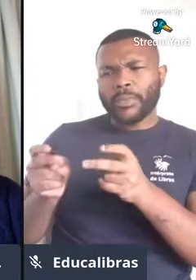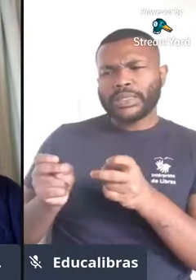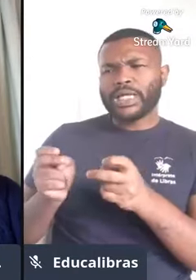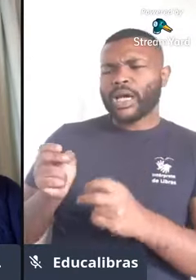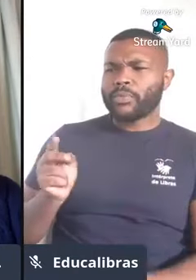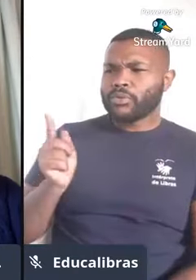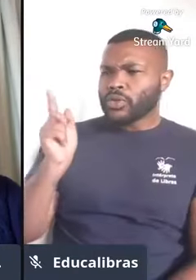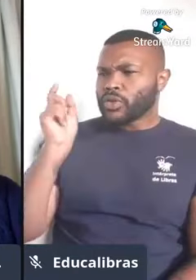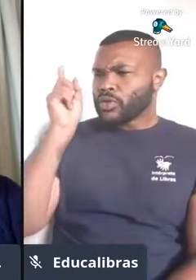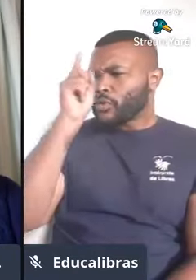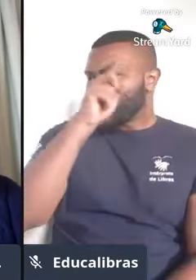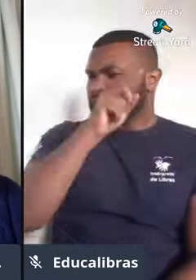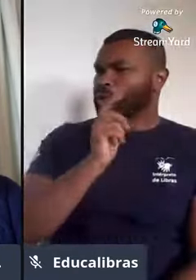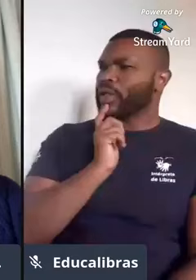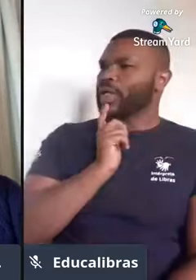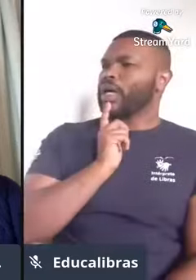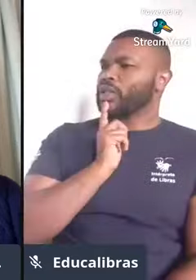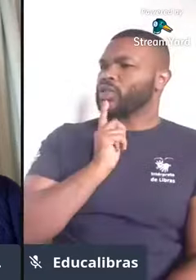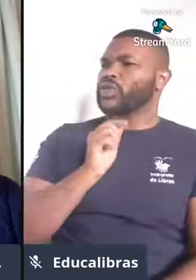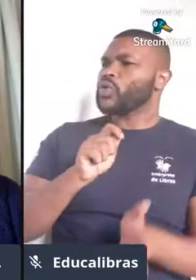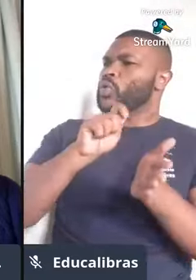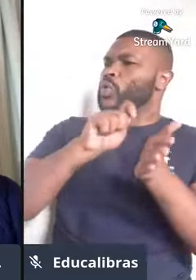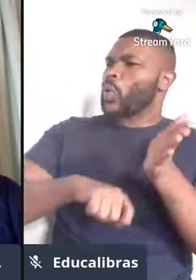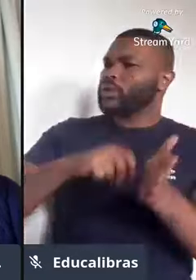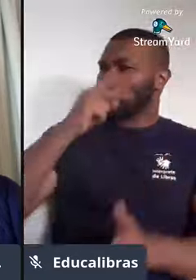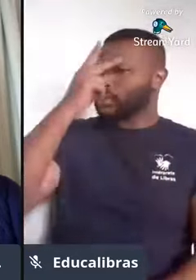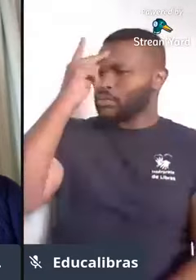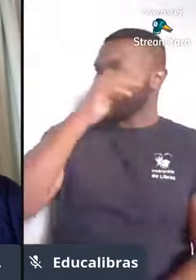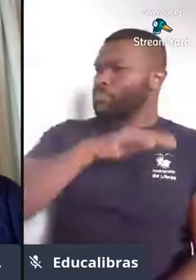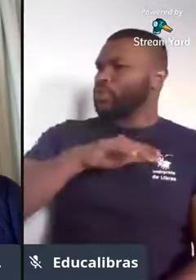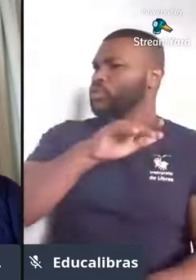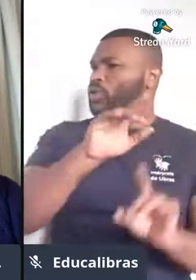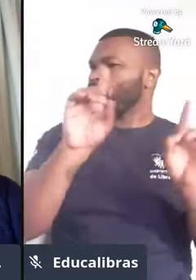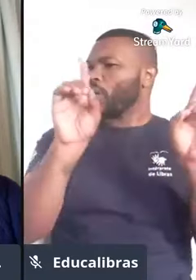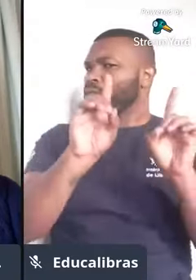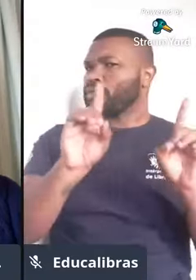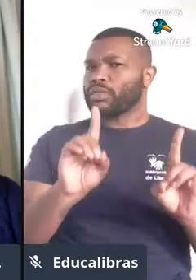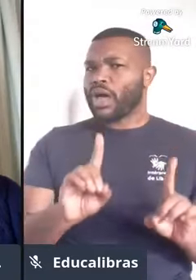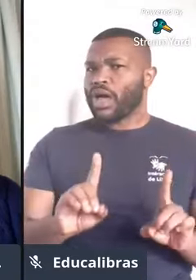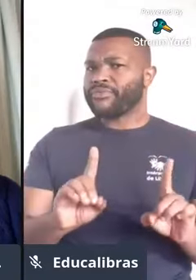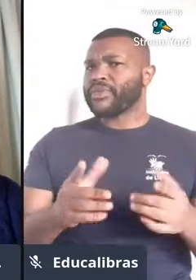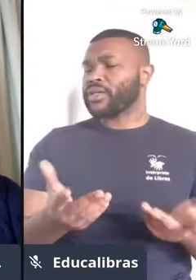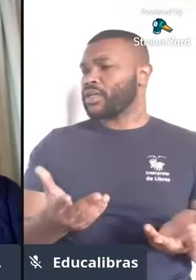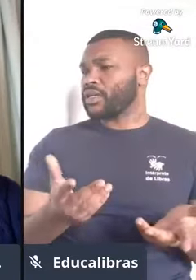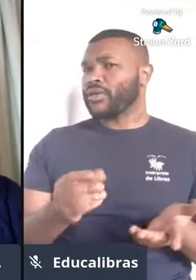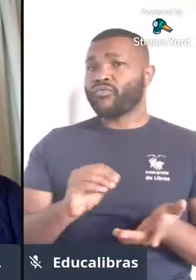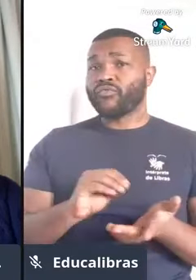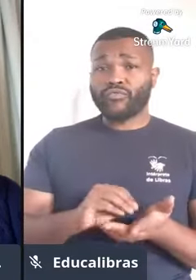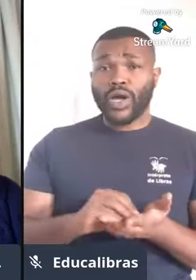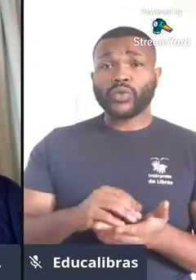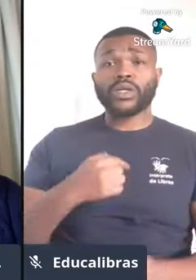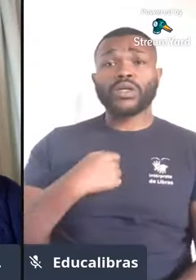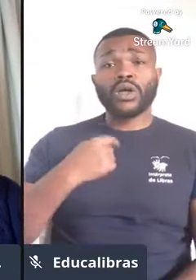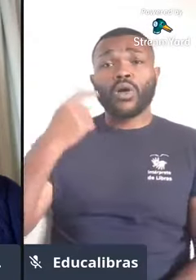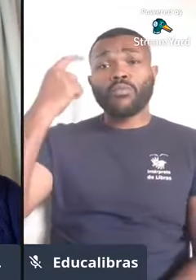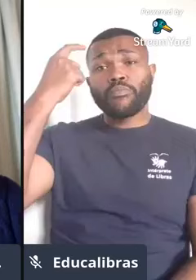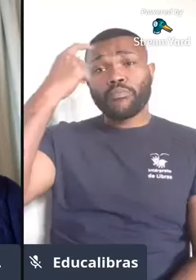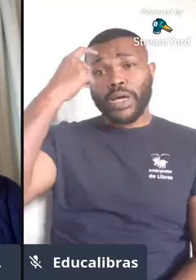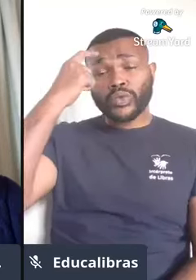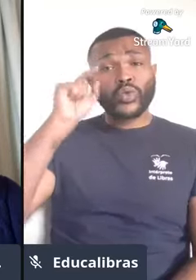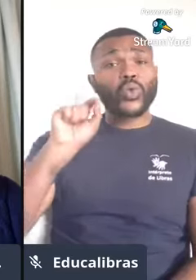real, que é da de contratação das pessoas com deficiência, né? Na minha cabeça, o estágio